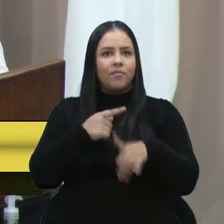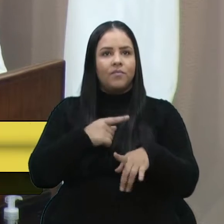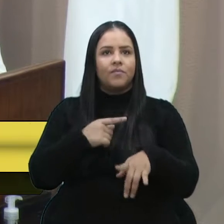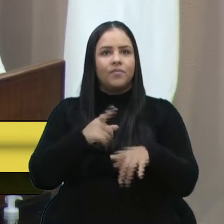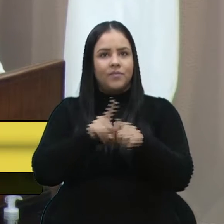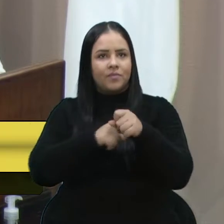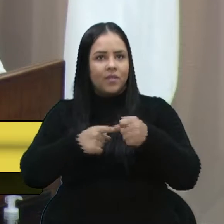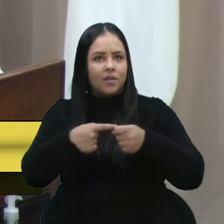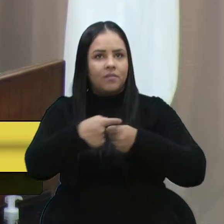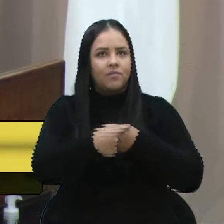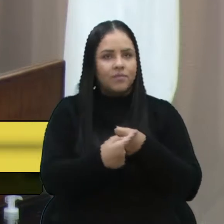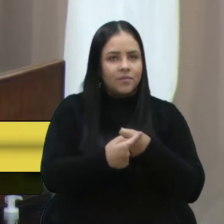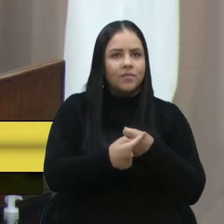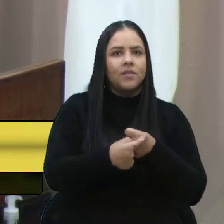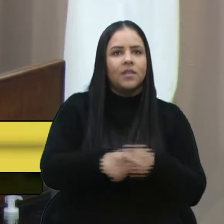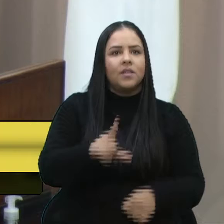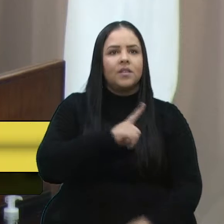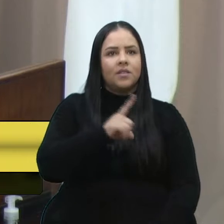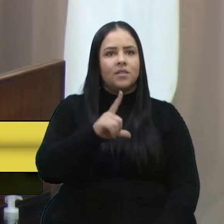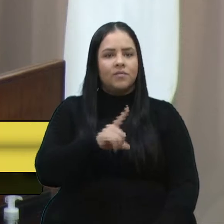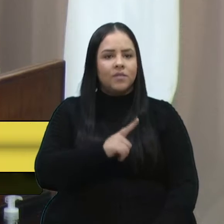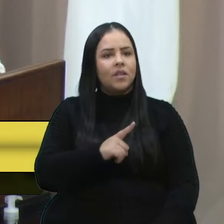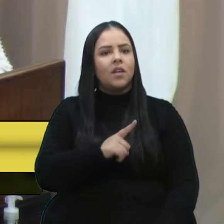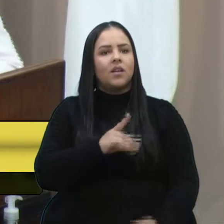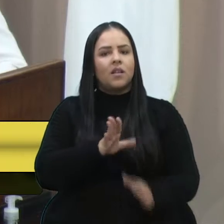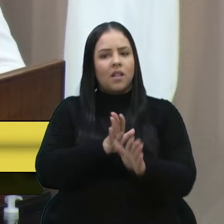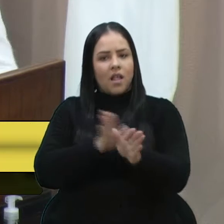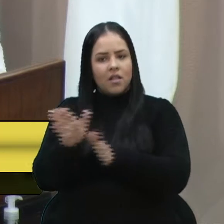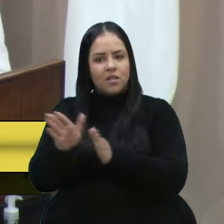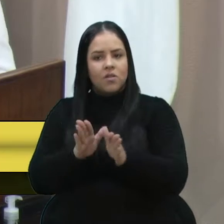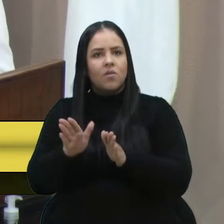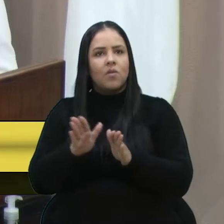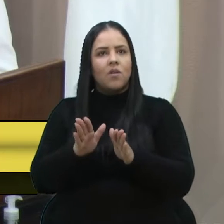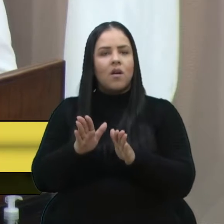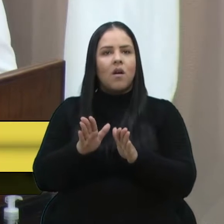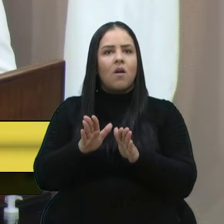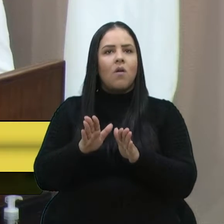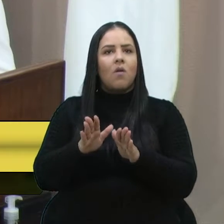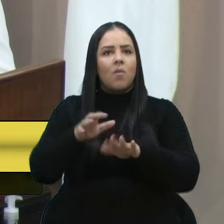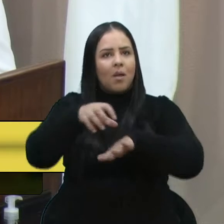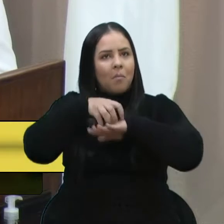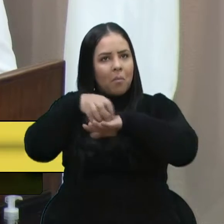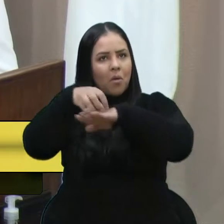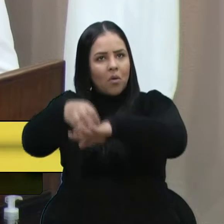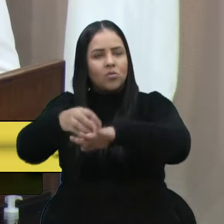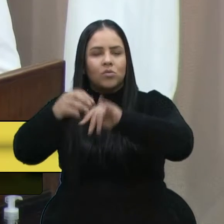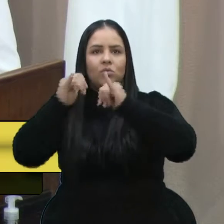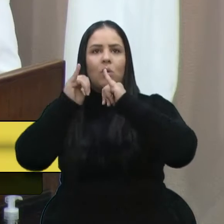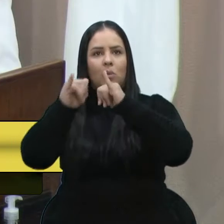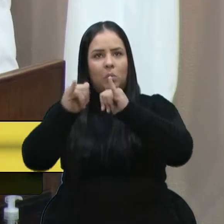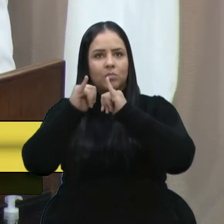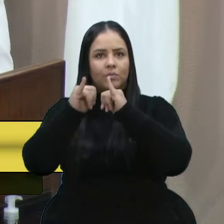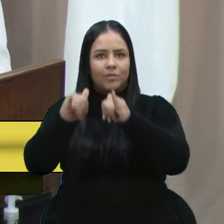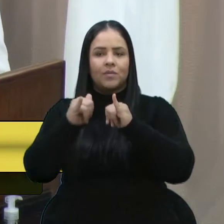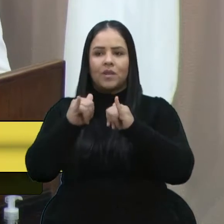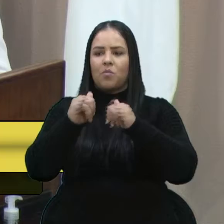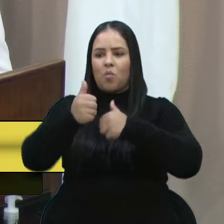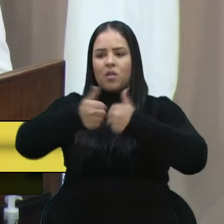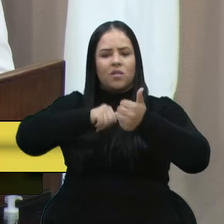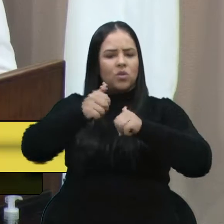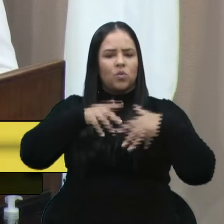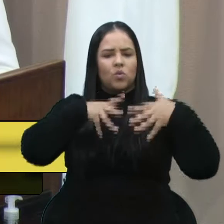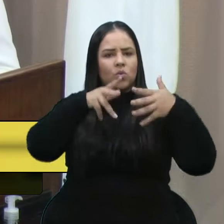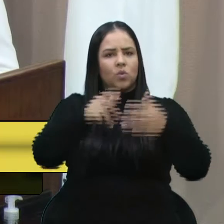a maioria tem um bom acesso ao transporte público é uma cidade de qualidade em todos os sentidos. A questão